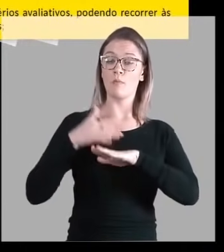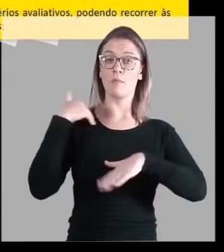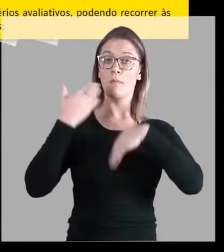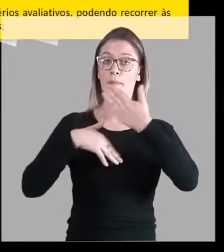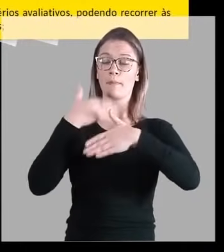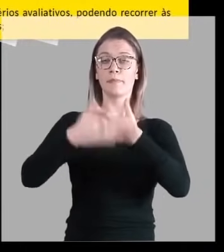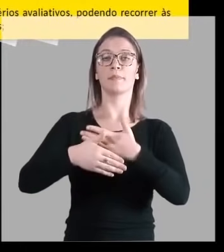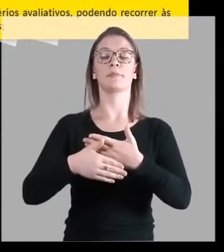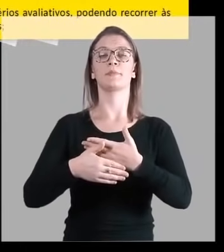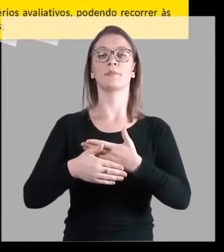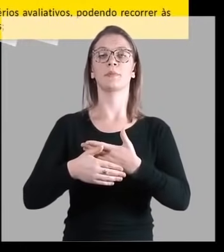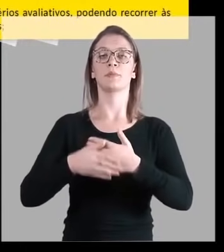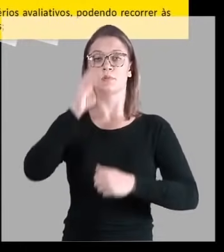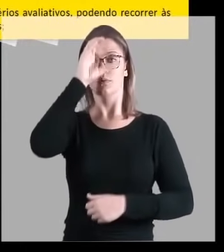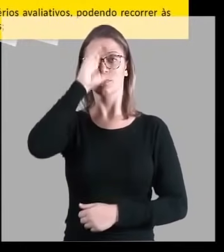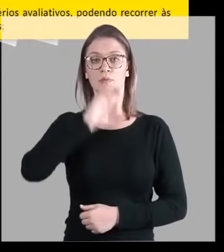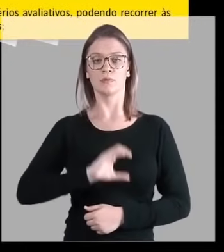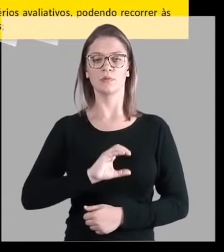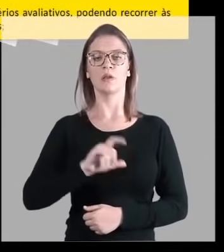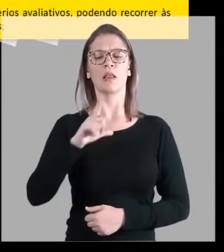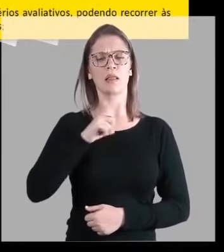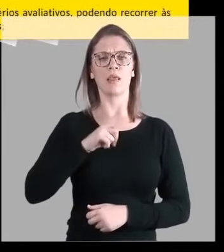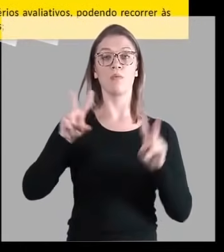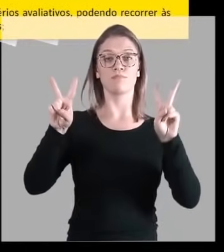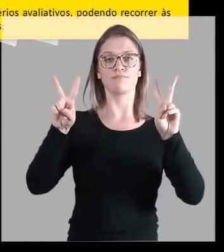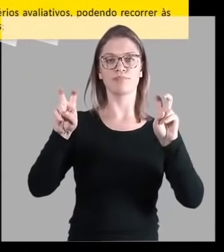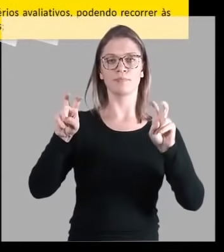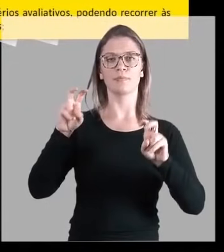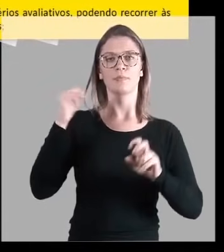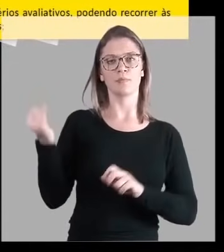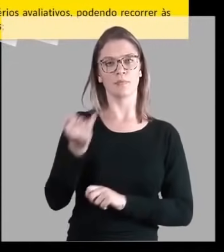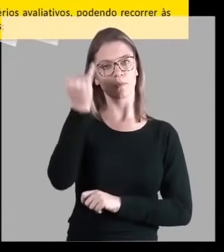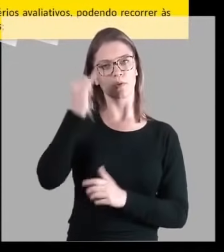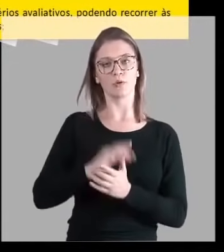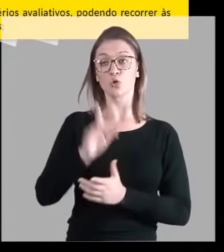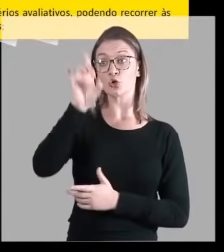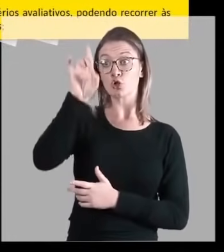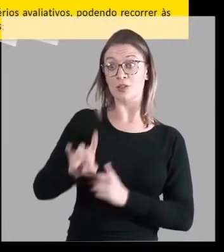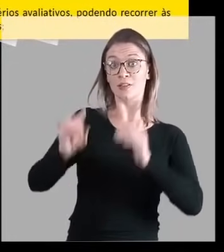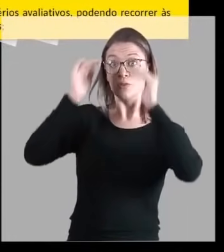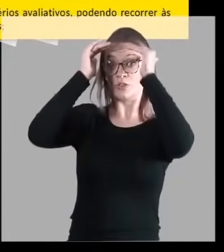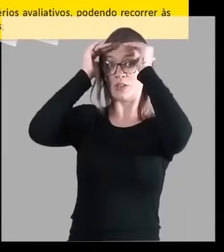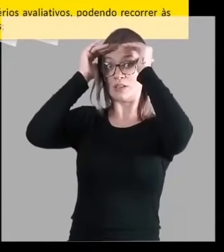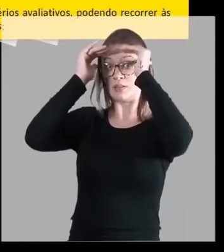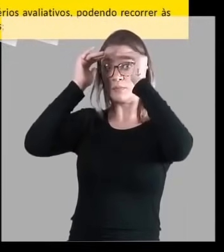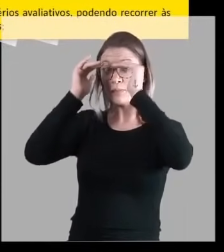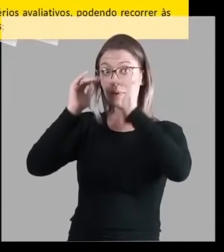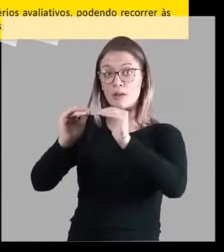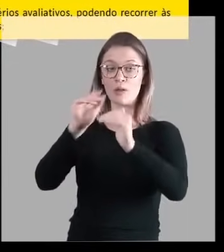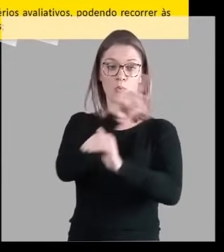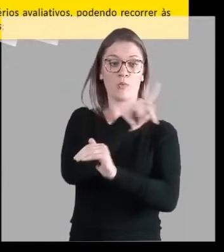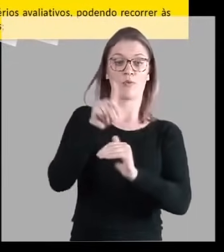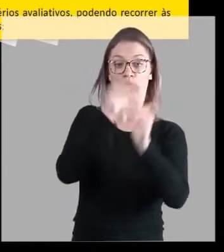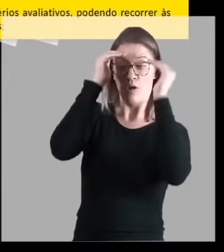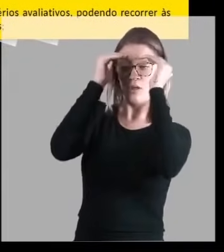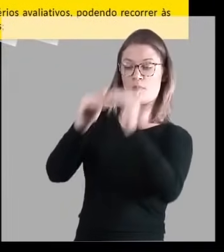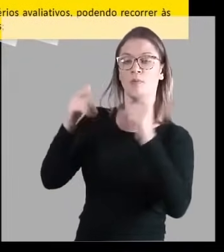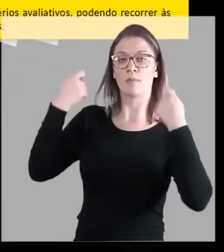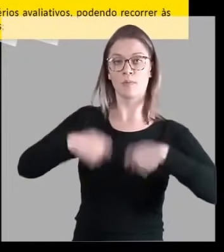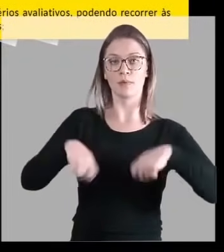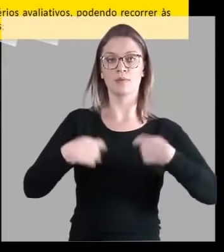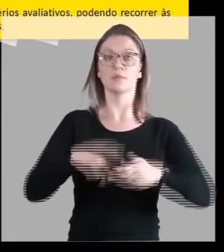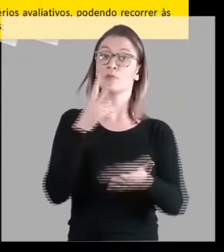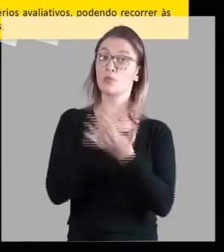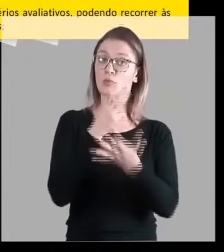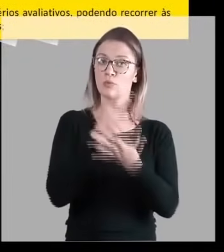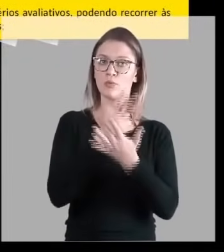cidadania. E aqui nós lemos um trecho importante que diz, o direito de ser respeitado por seus educadores. E continua,